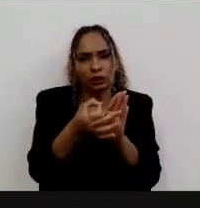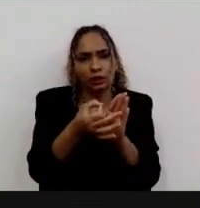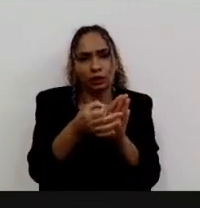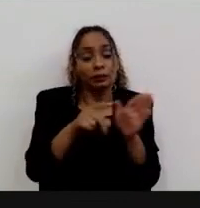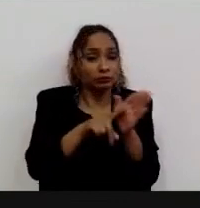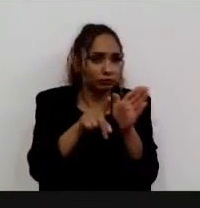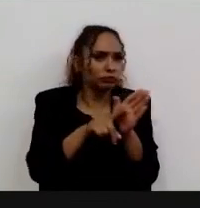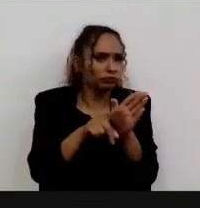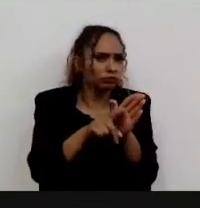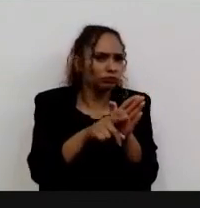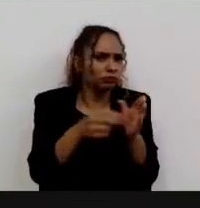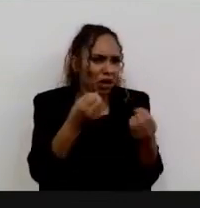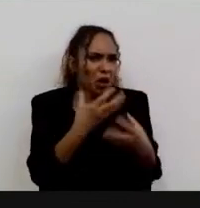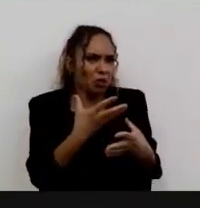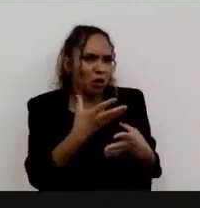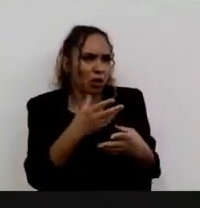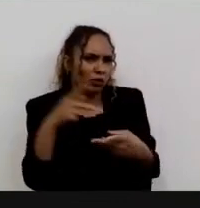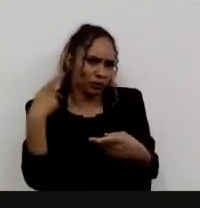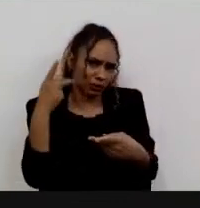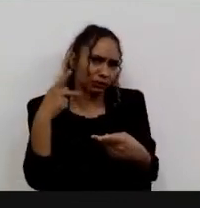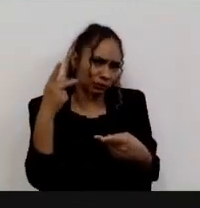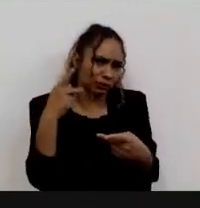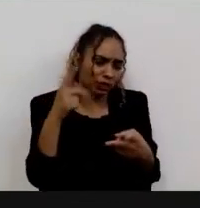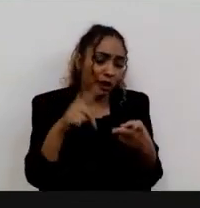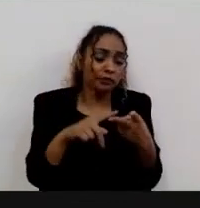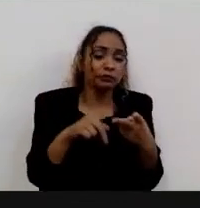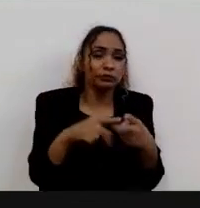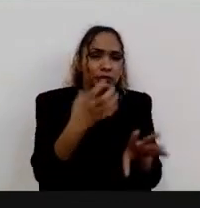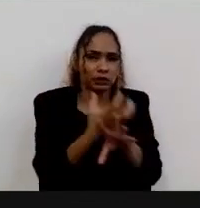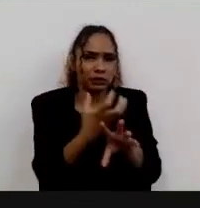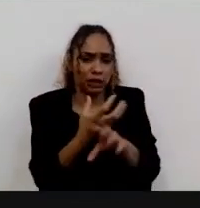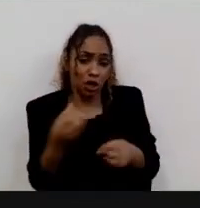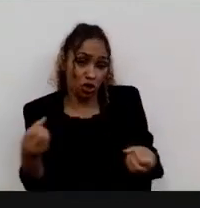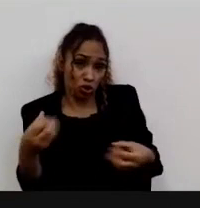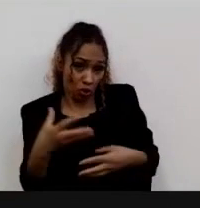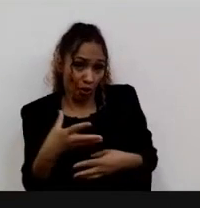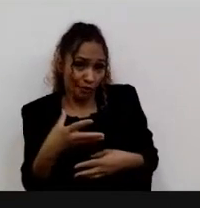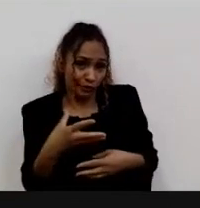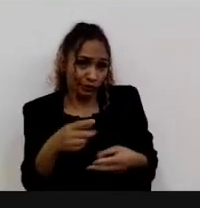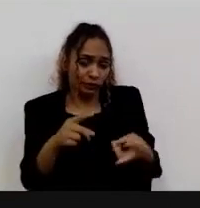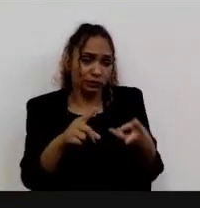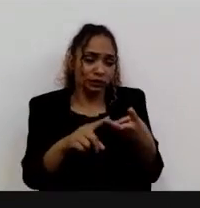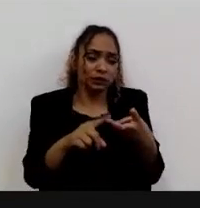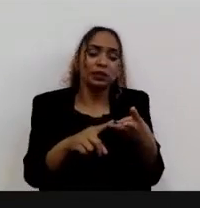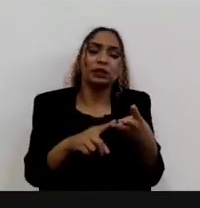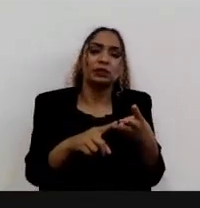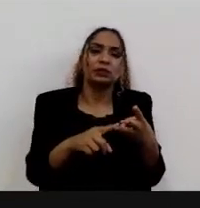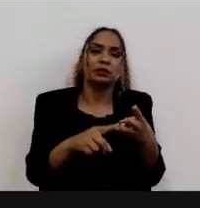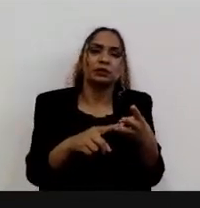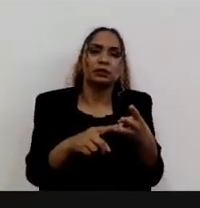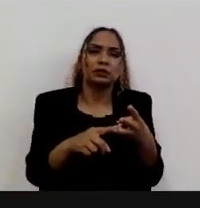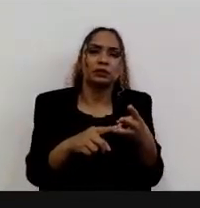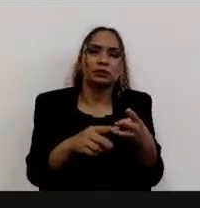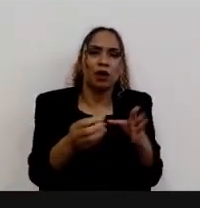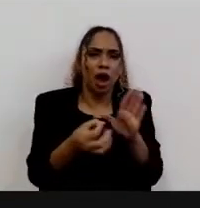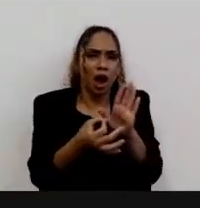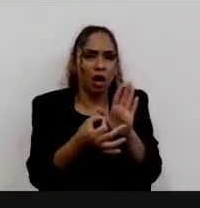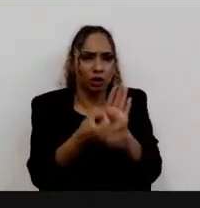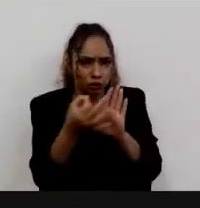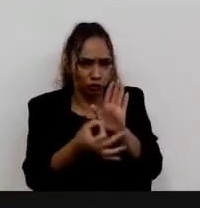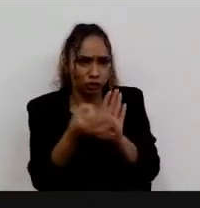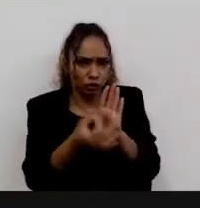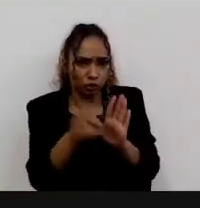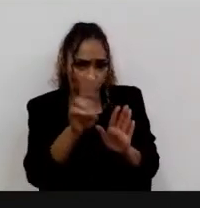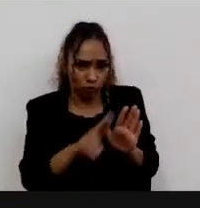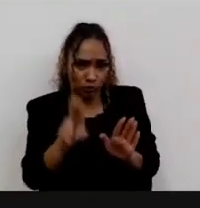atuação do parlamentar? Pergunta 2: as matérias sugeridas são novas? Pergunta 3: as sugestões podem ser utilizadas na